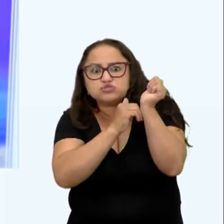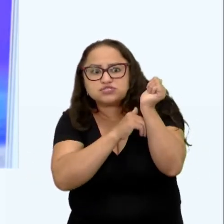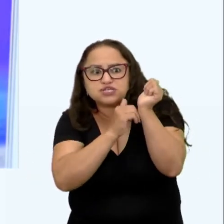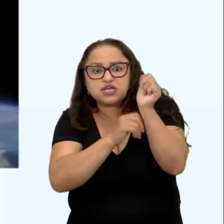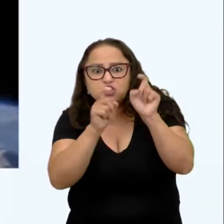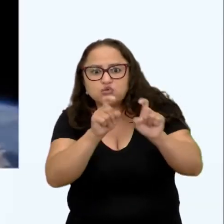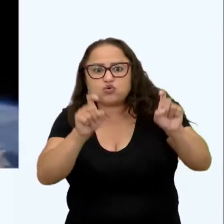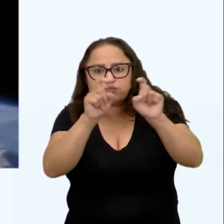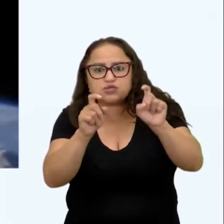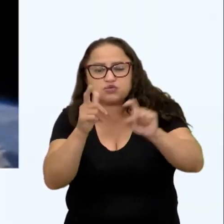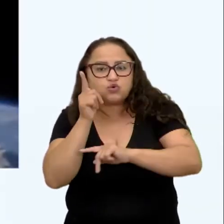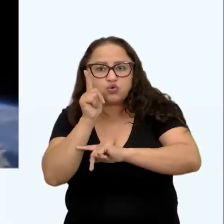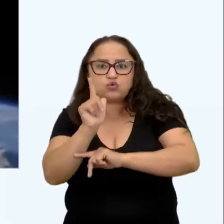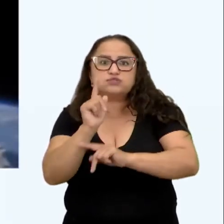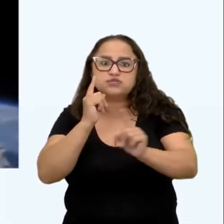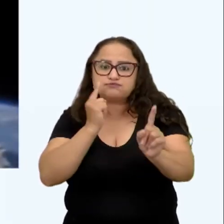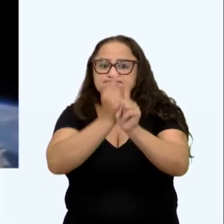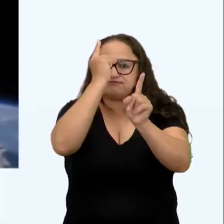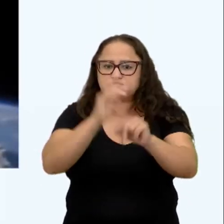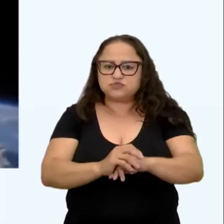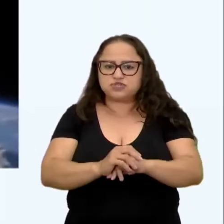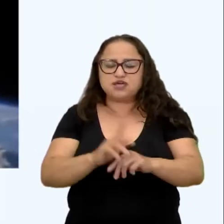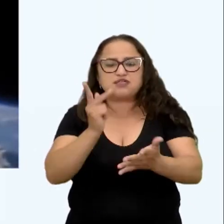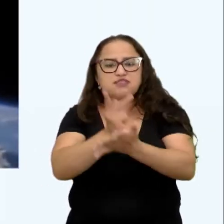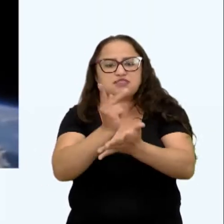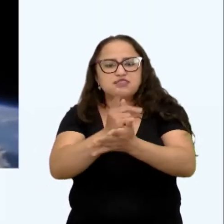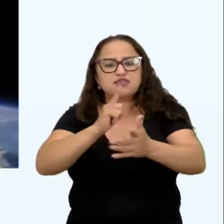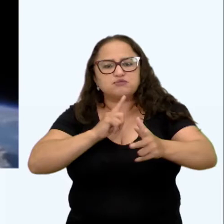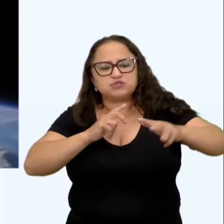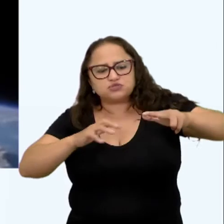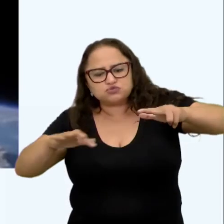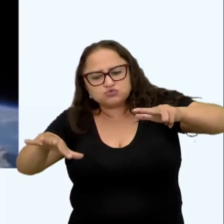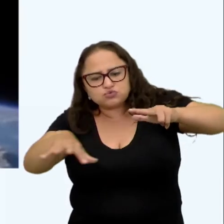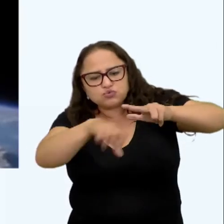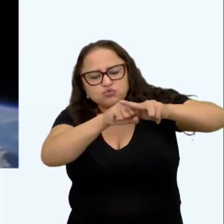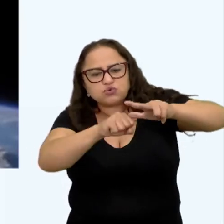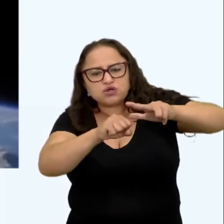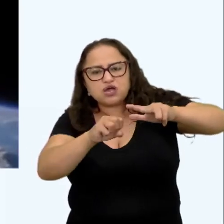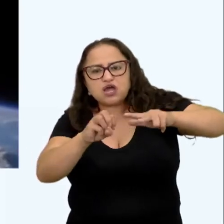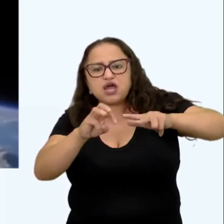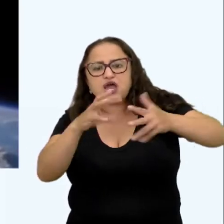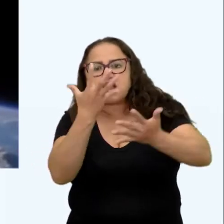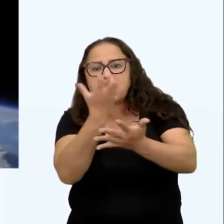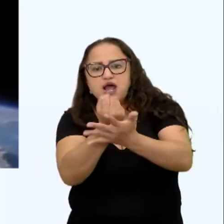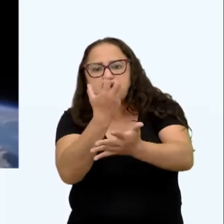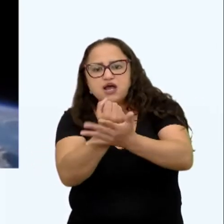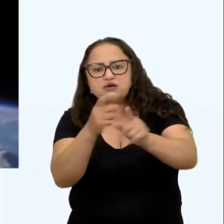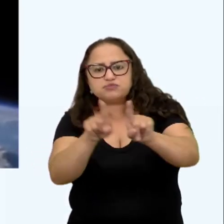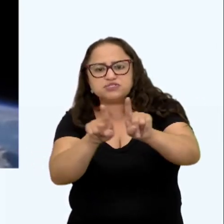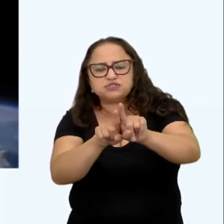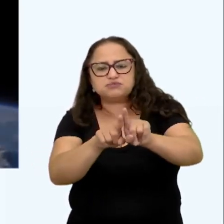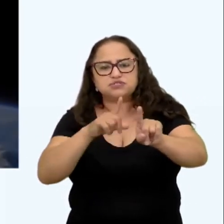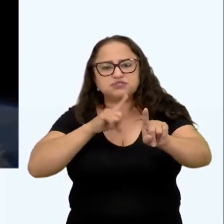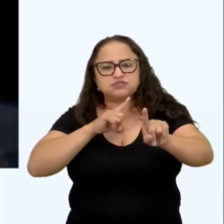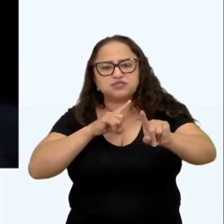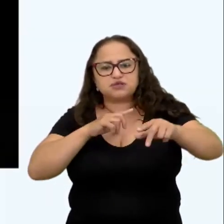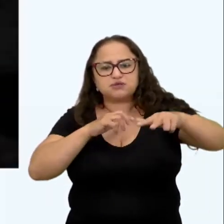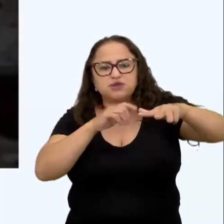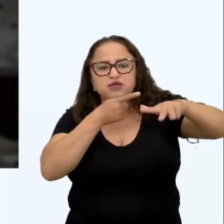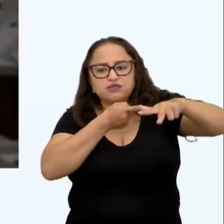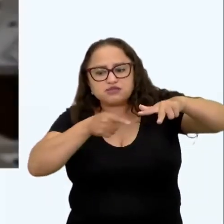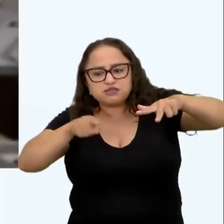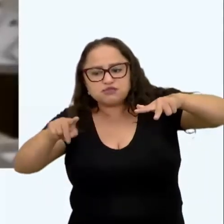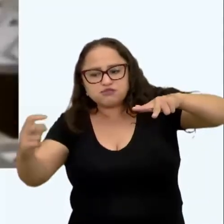podem decifrar. A maioria dos satélites é dotada de sistemas de uplink e downlink para garantir esse tráfego de ida e